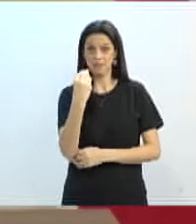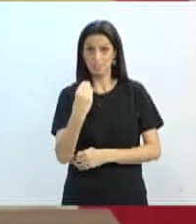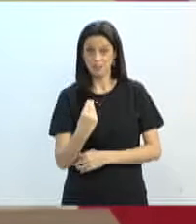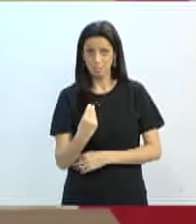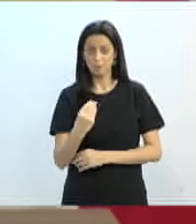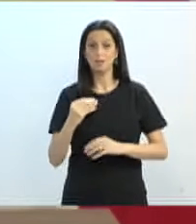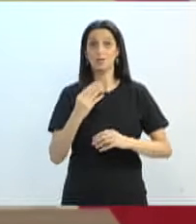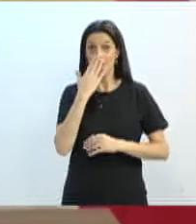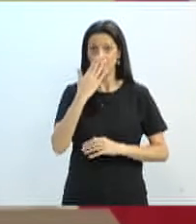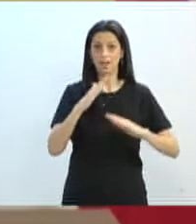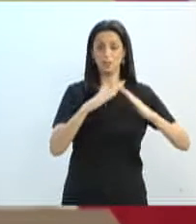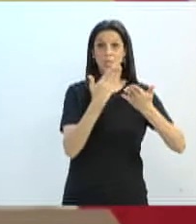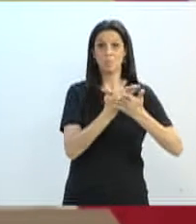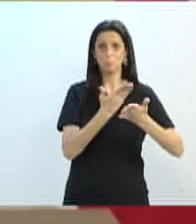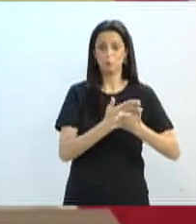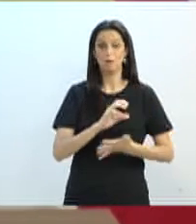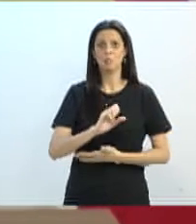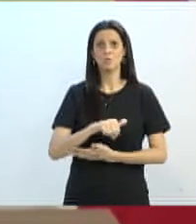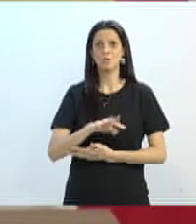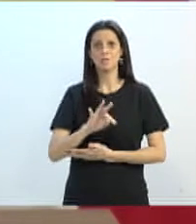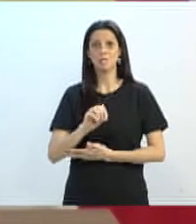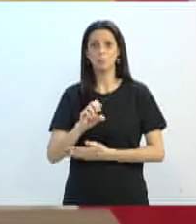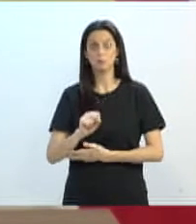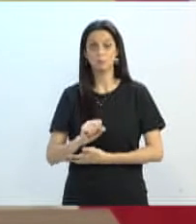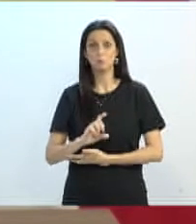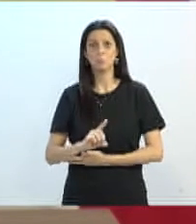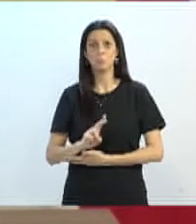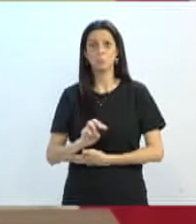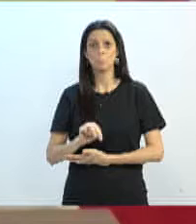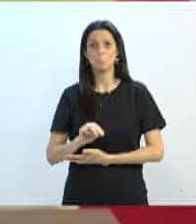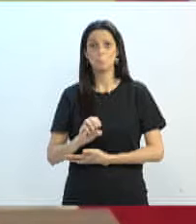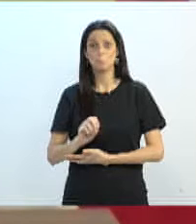Dumont, do Colégio Santos Dumont, que é uma escola, né,